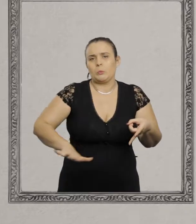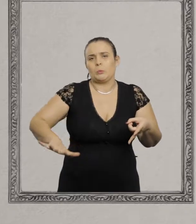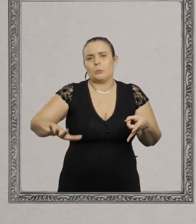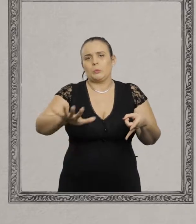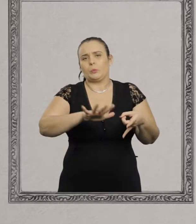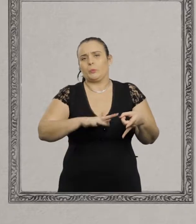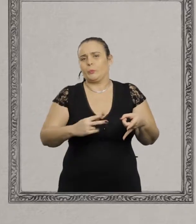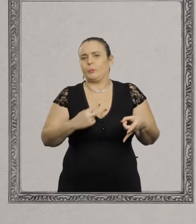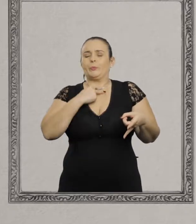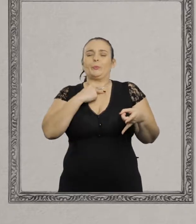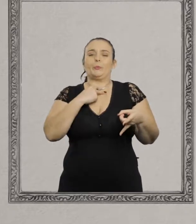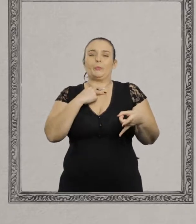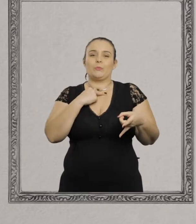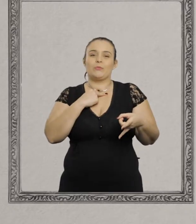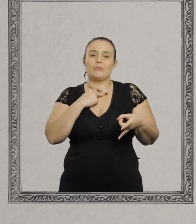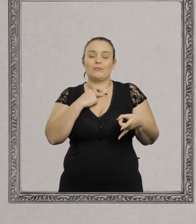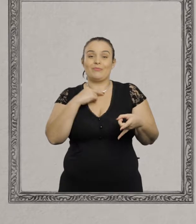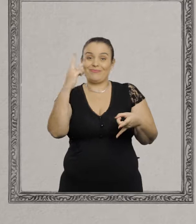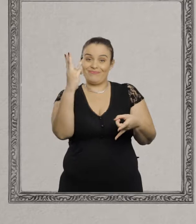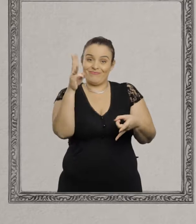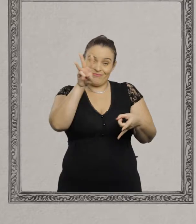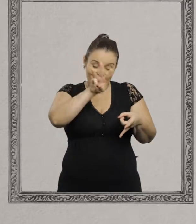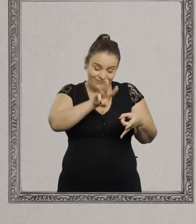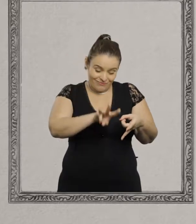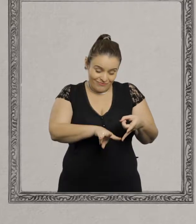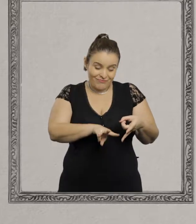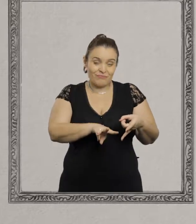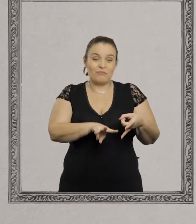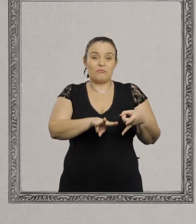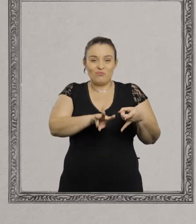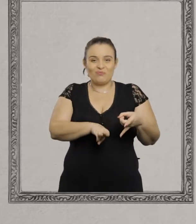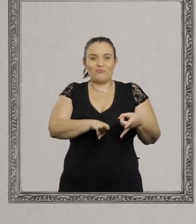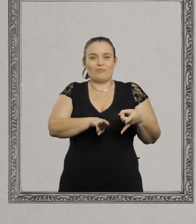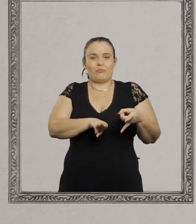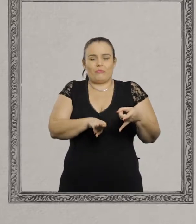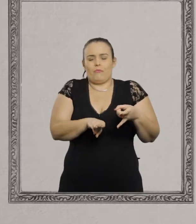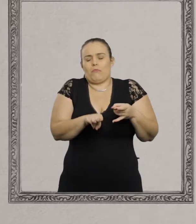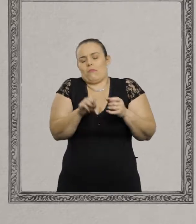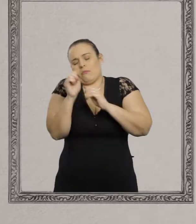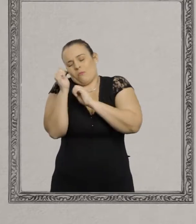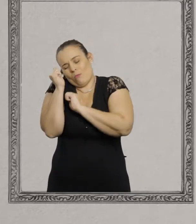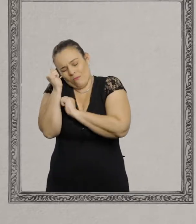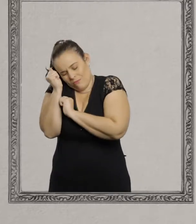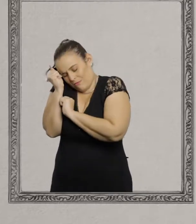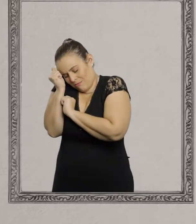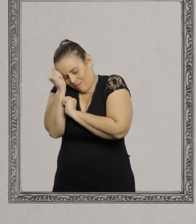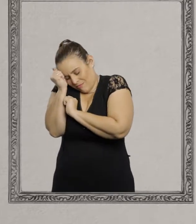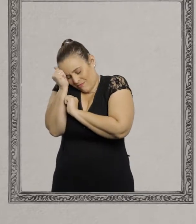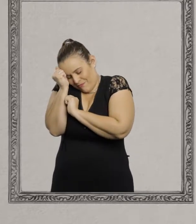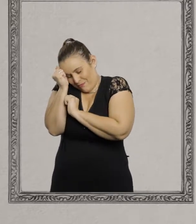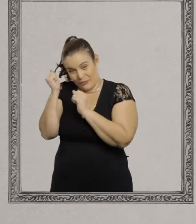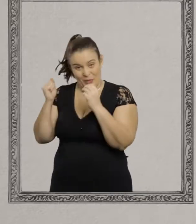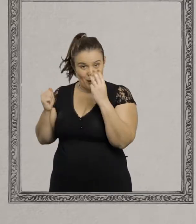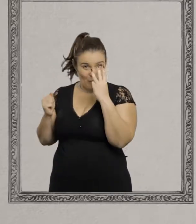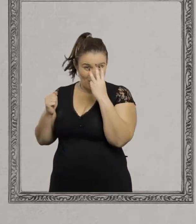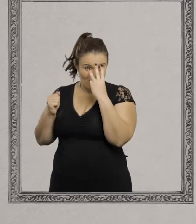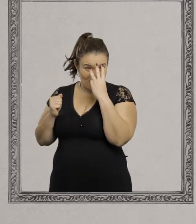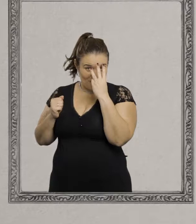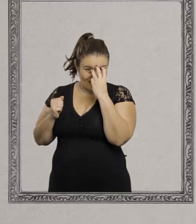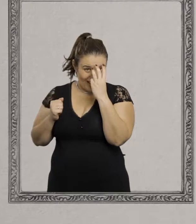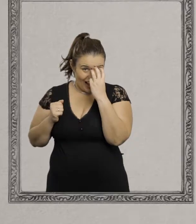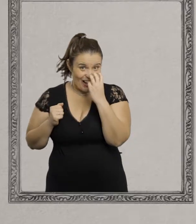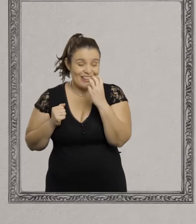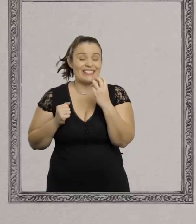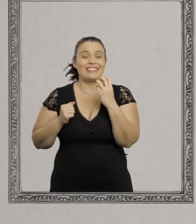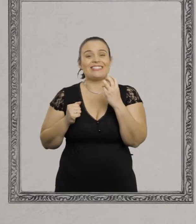ocupava quase metade da sala. Todos dormiam na mesma cama. Eles ficavam muito apertados. Apenas